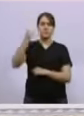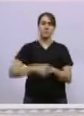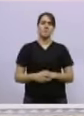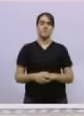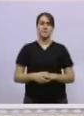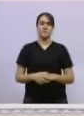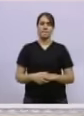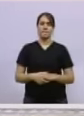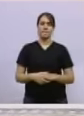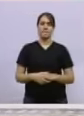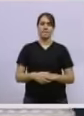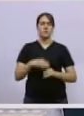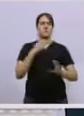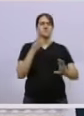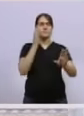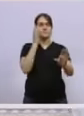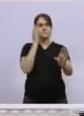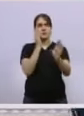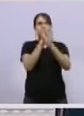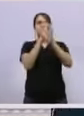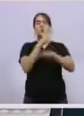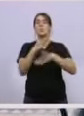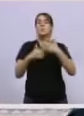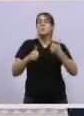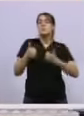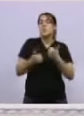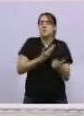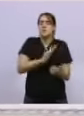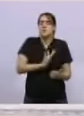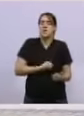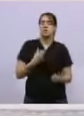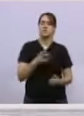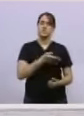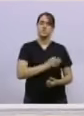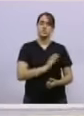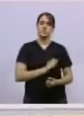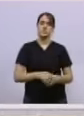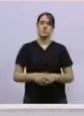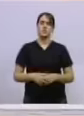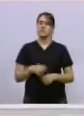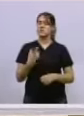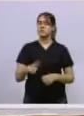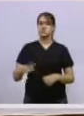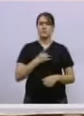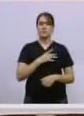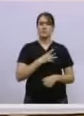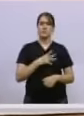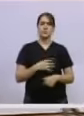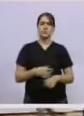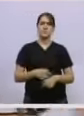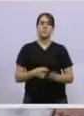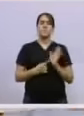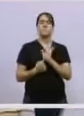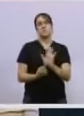Descubra as cicatrizes da sua alma, e nós vamos saber. Mostre essas cicatrizes, não tenha medo de expor as suas cicatrizes